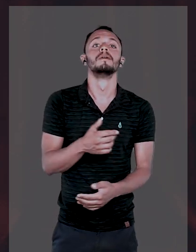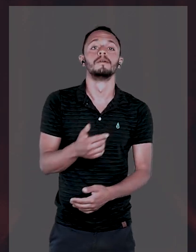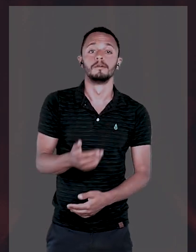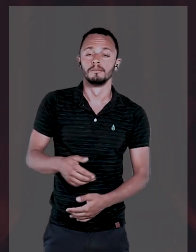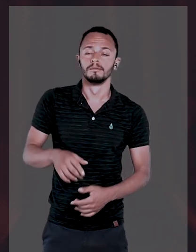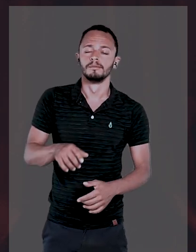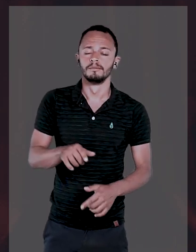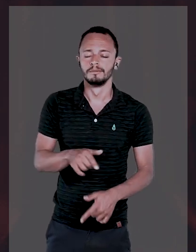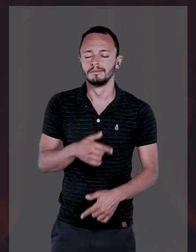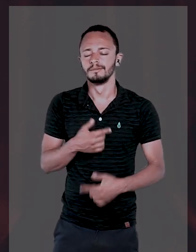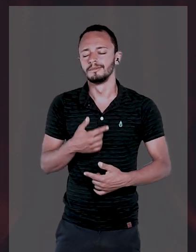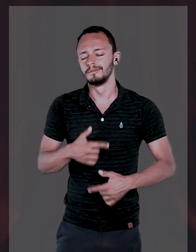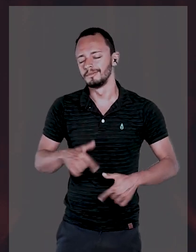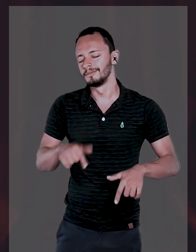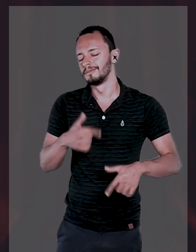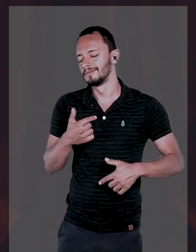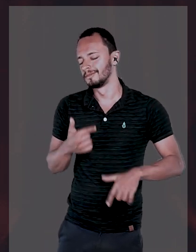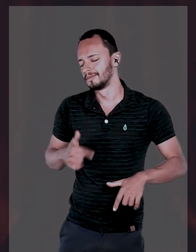ei,